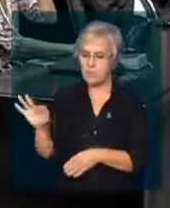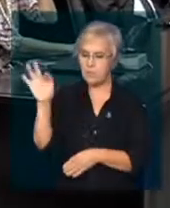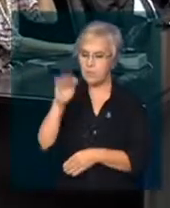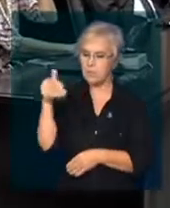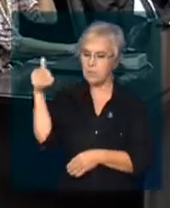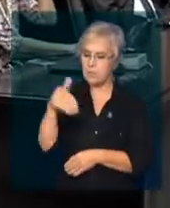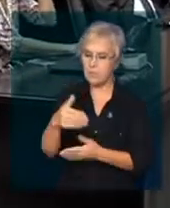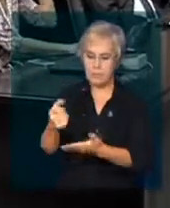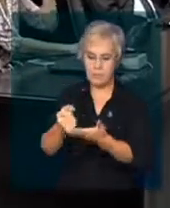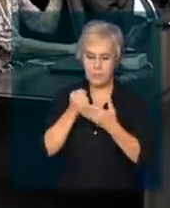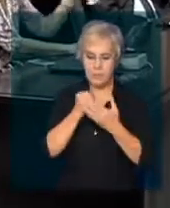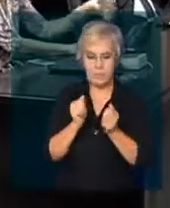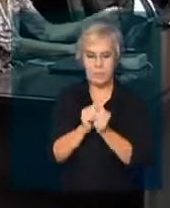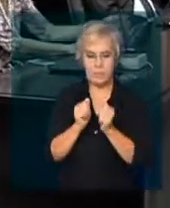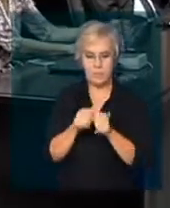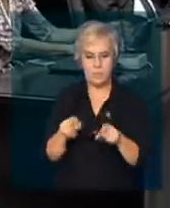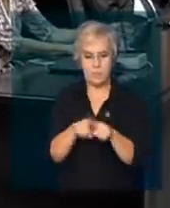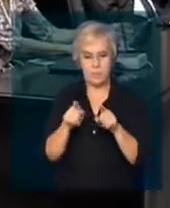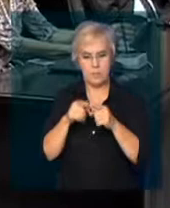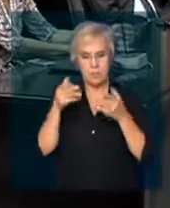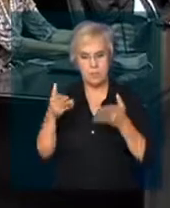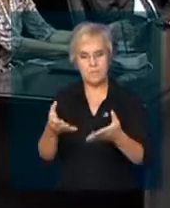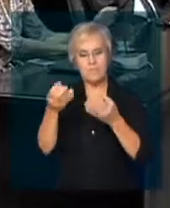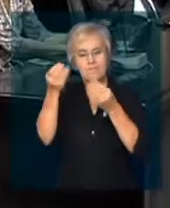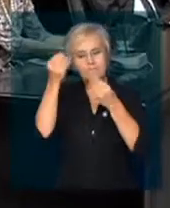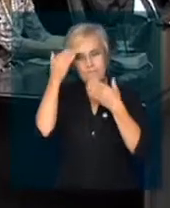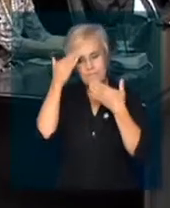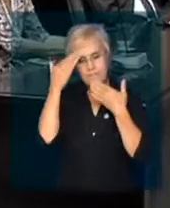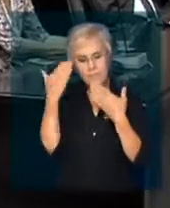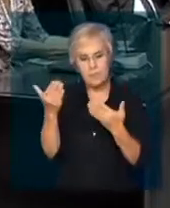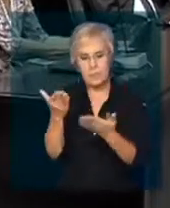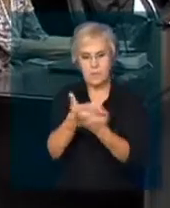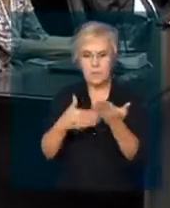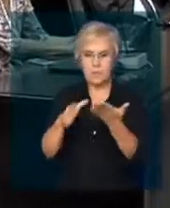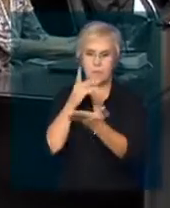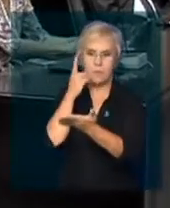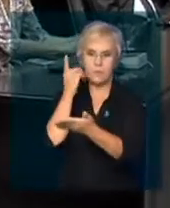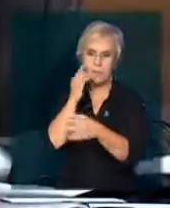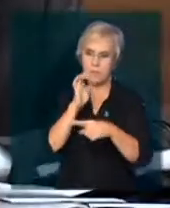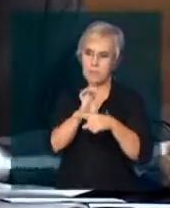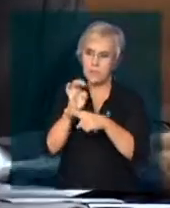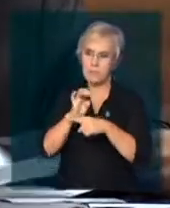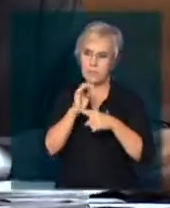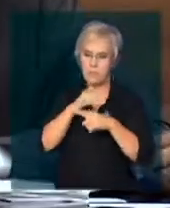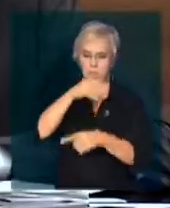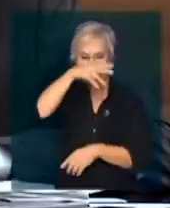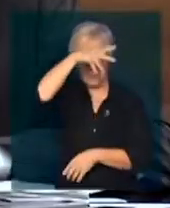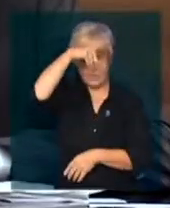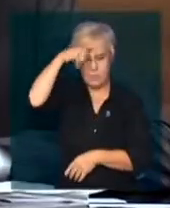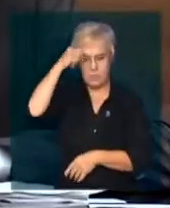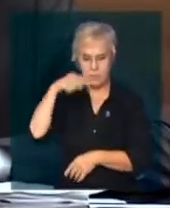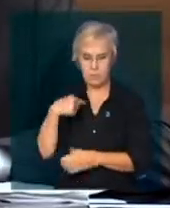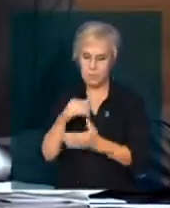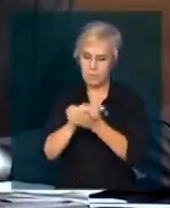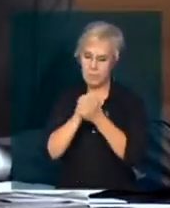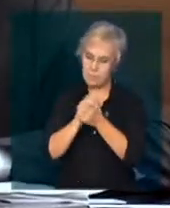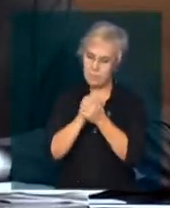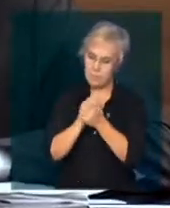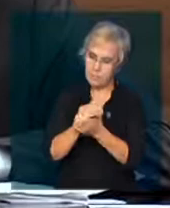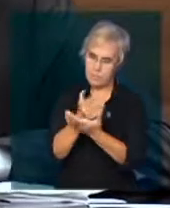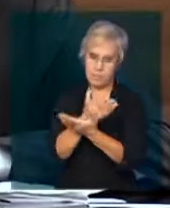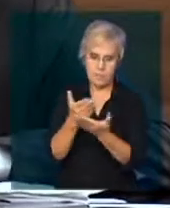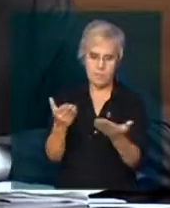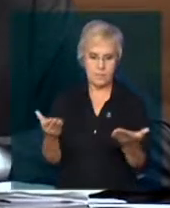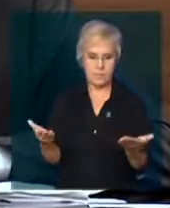nos auxilia e tanto participa, o nosso muito obrigado, aos nossos deputados estaduais de Mato Grosso, o nosso abraço,